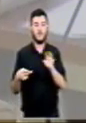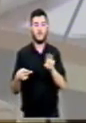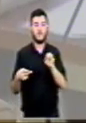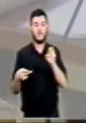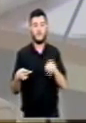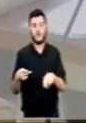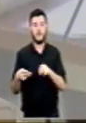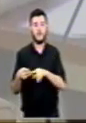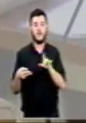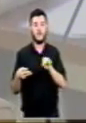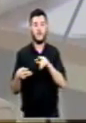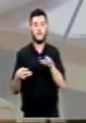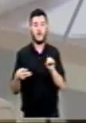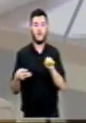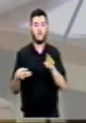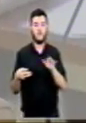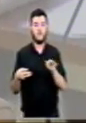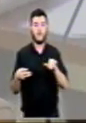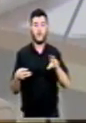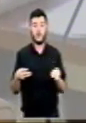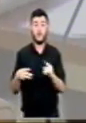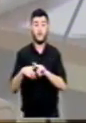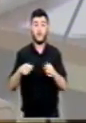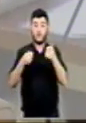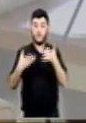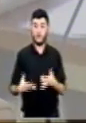elementos probatórios que vou sopesar a seguir